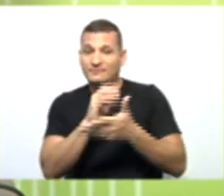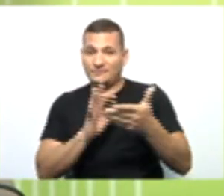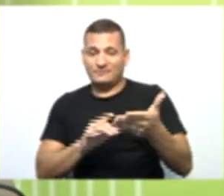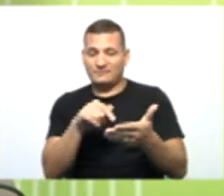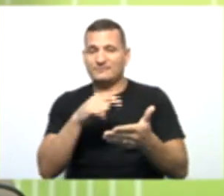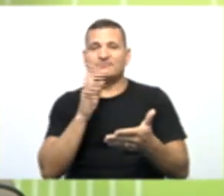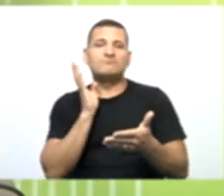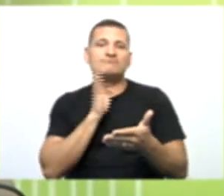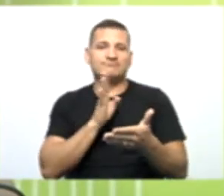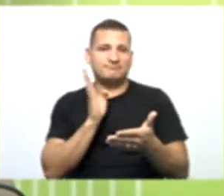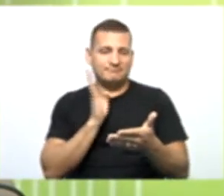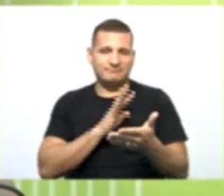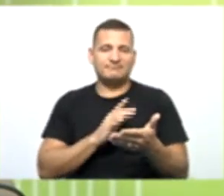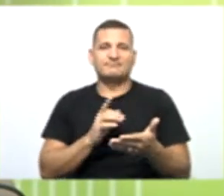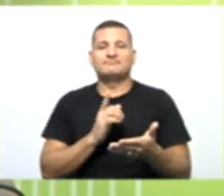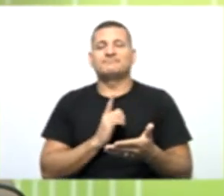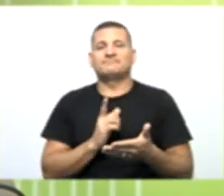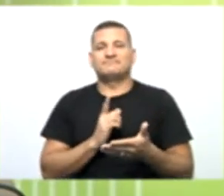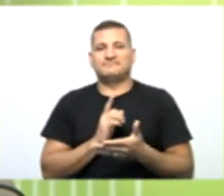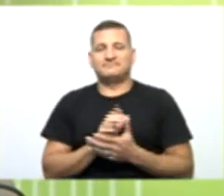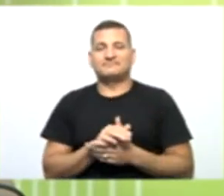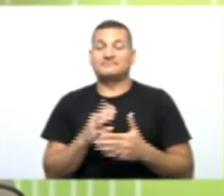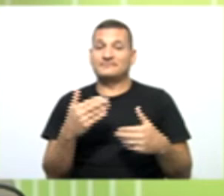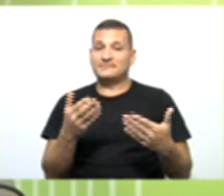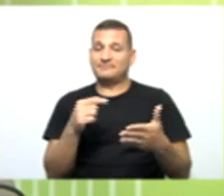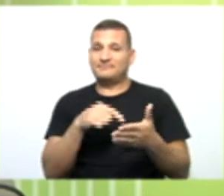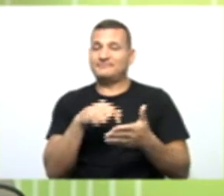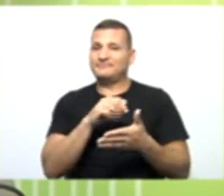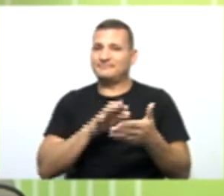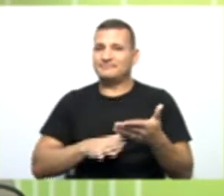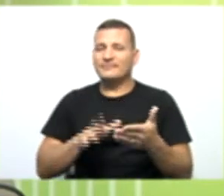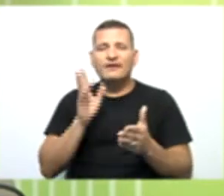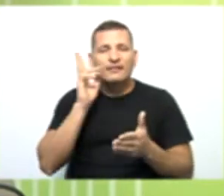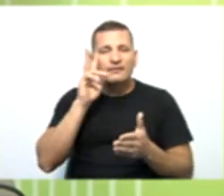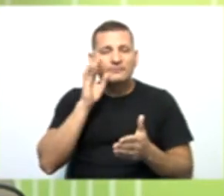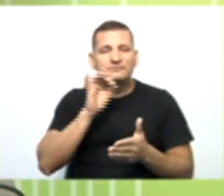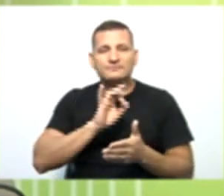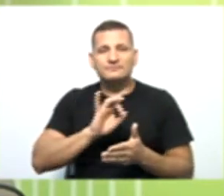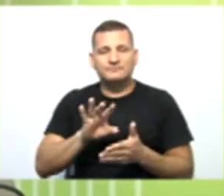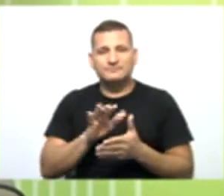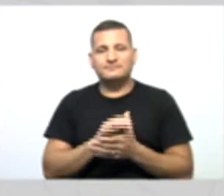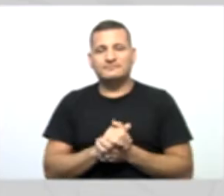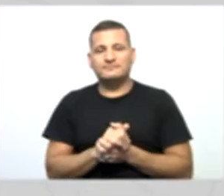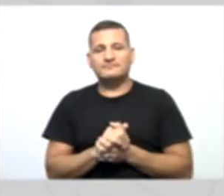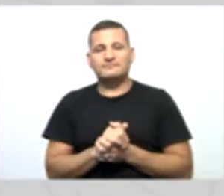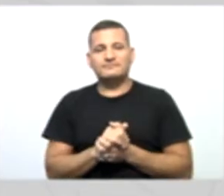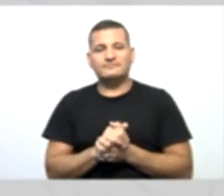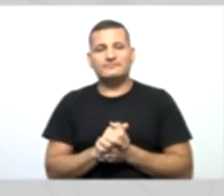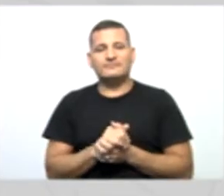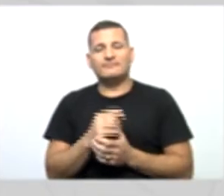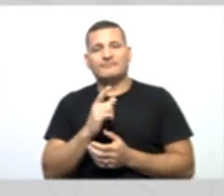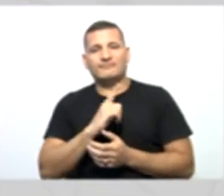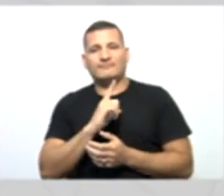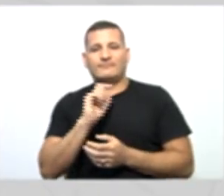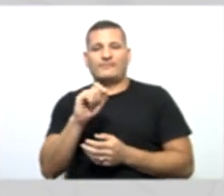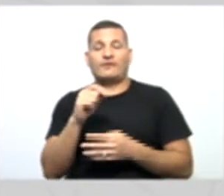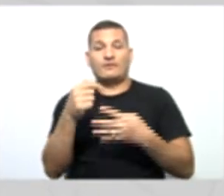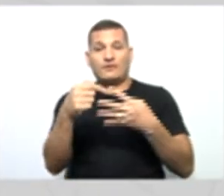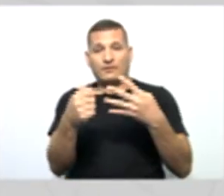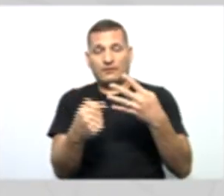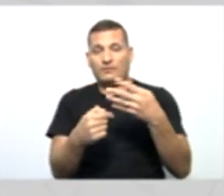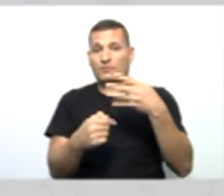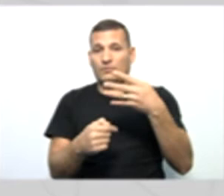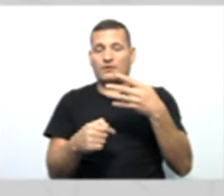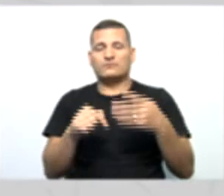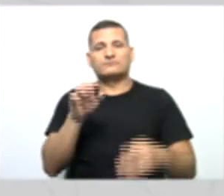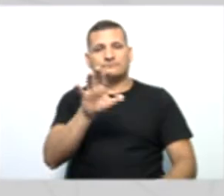legal hoje. Então, na nossa atividade, só para a gente relembrar, nesse exercício nós temos 4 regiões que